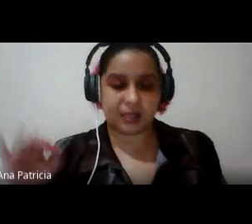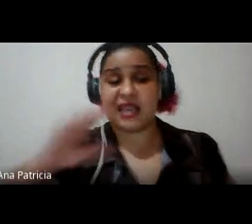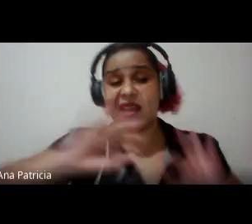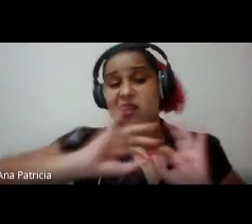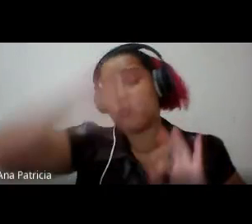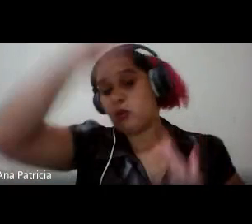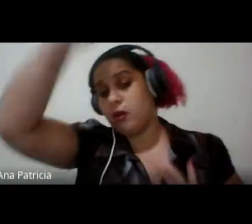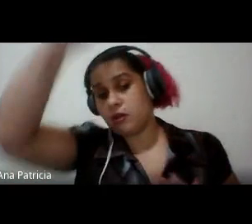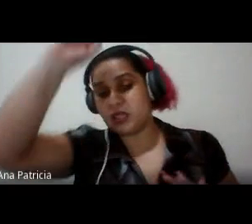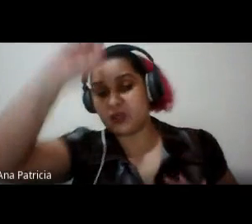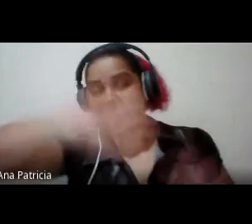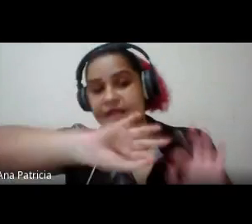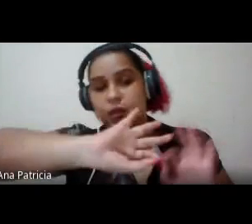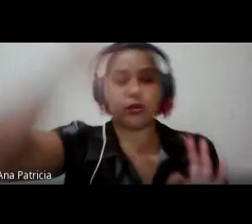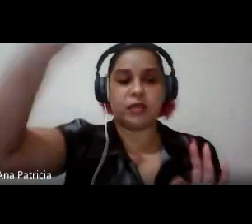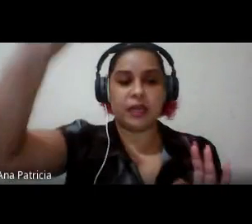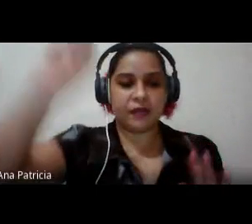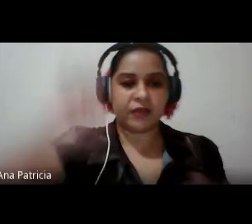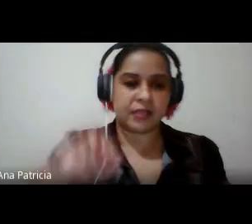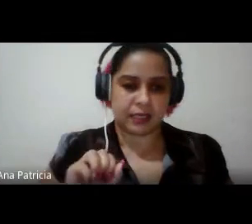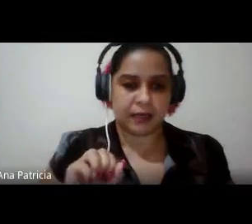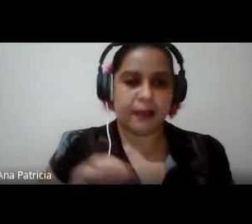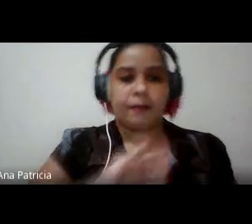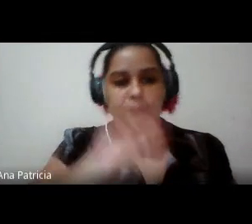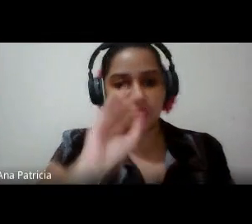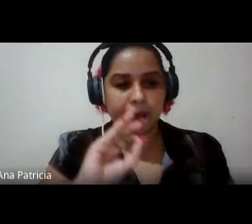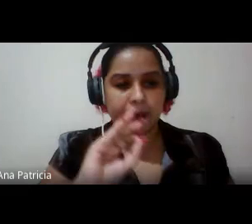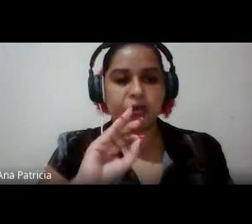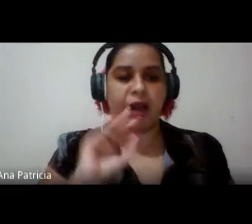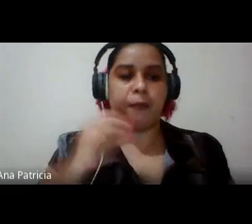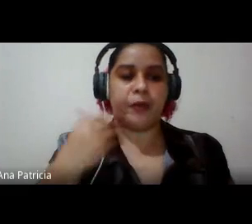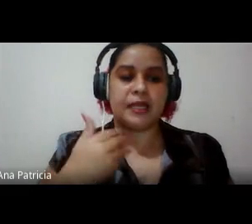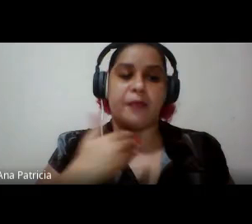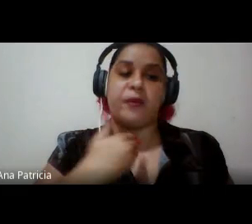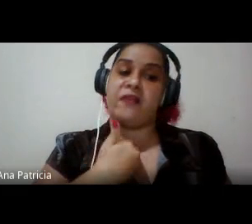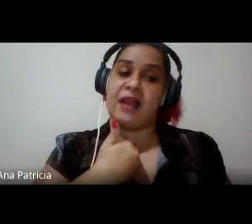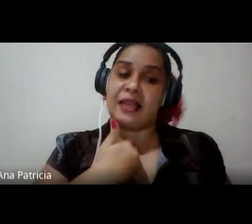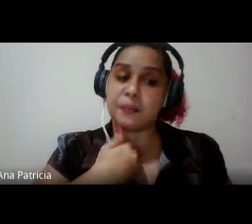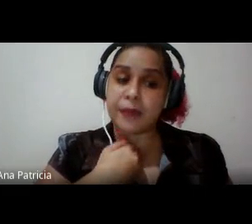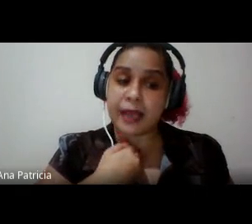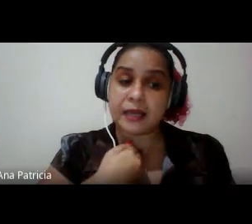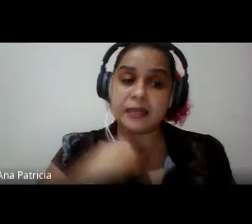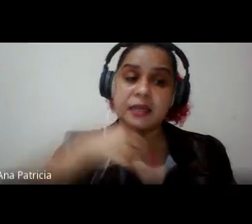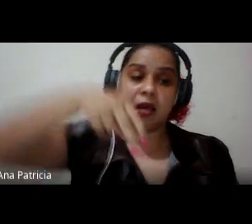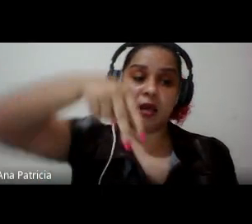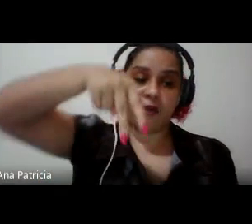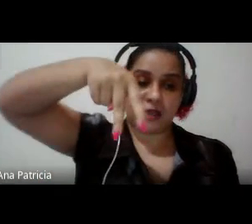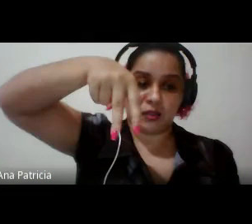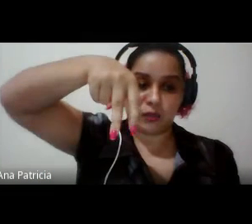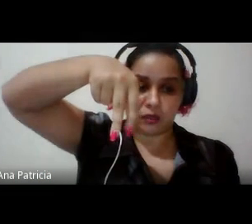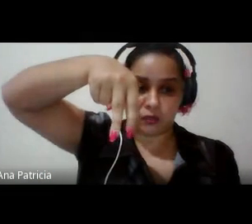classificadores, que isso aí é assunto quando vocês forem fazer o curso de Libras de vocês. Mas só para ilustrar. Por exemplo, eu quero falar das pernas,